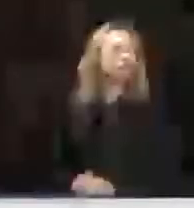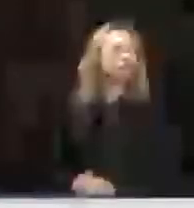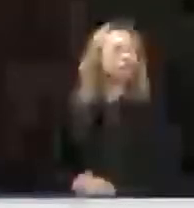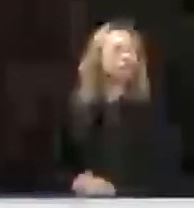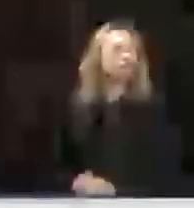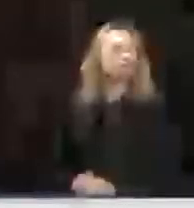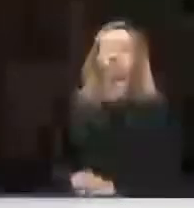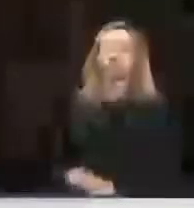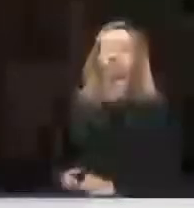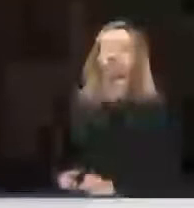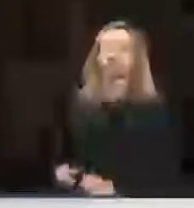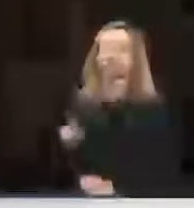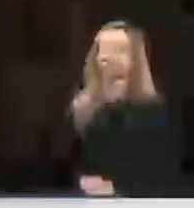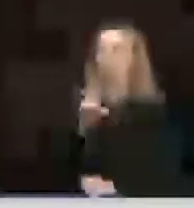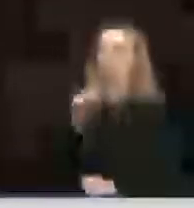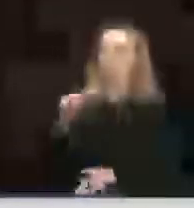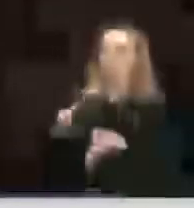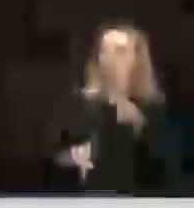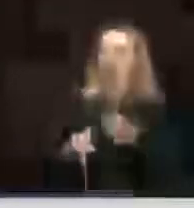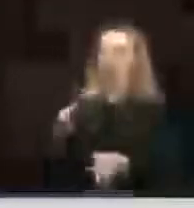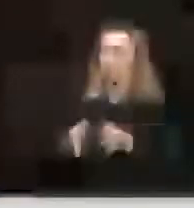decisão judicial.